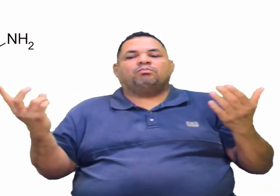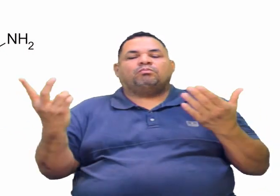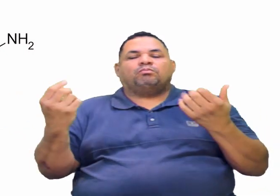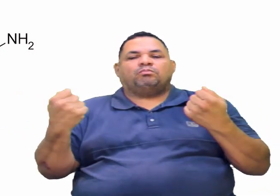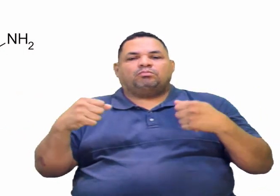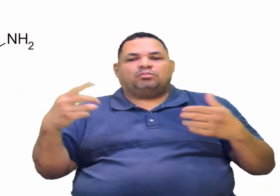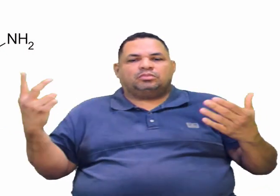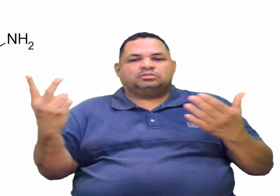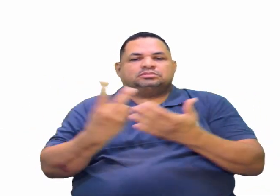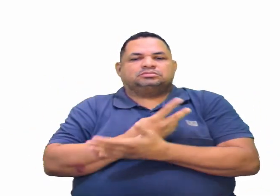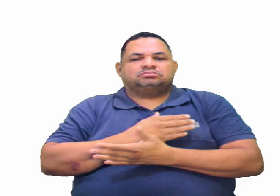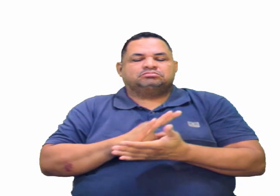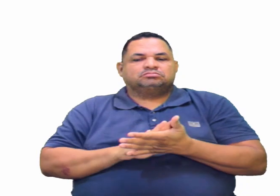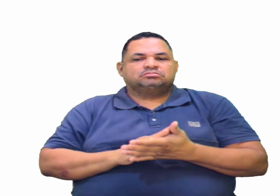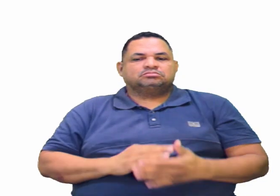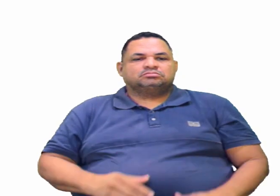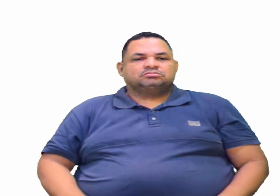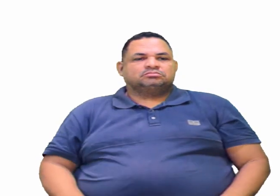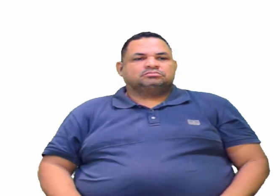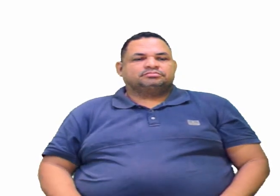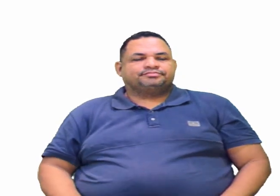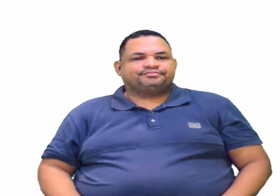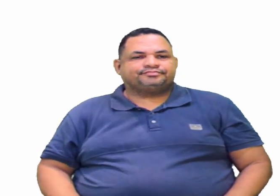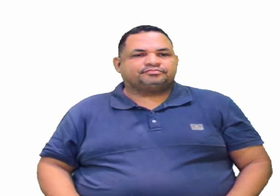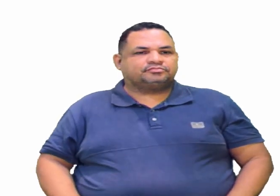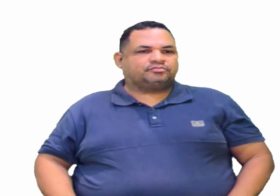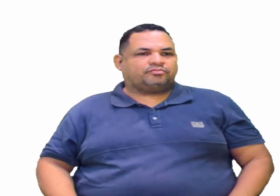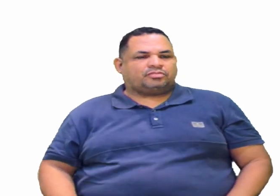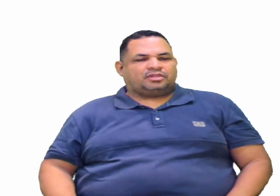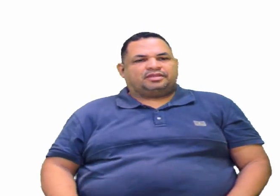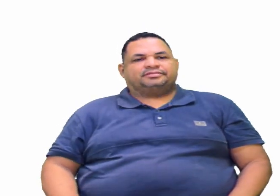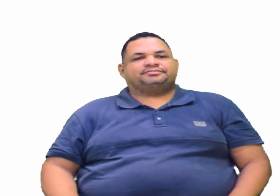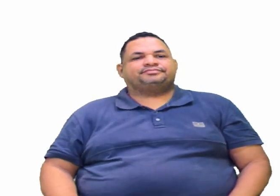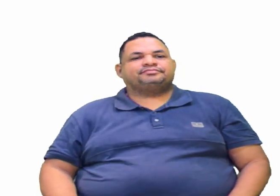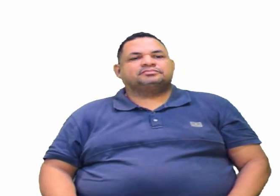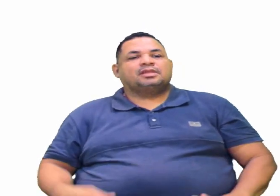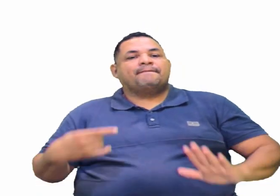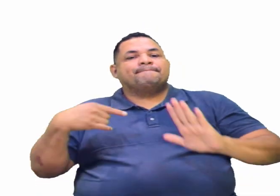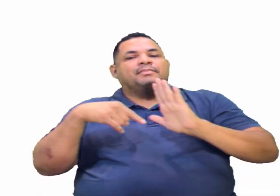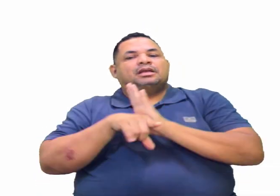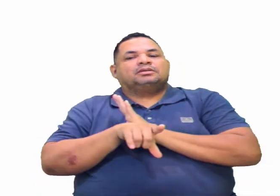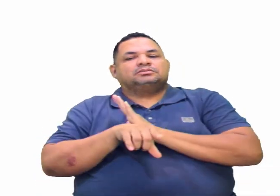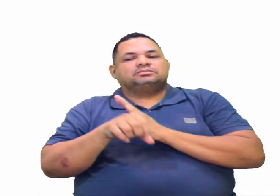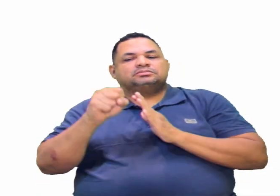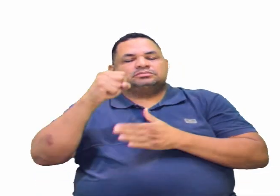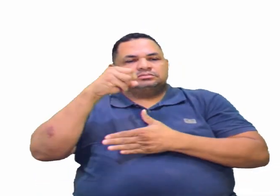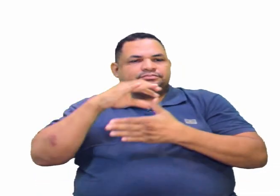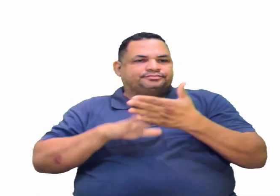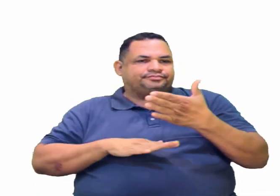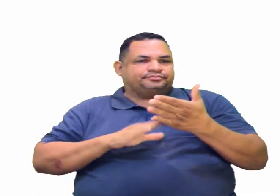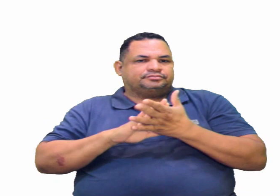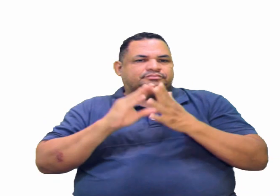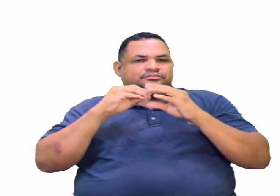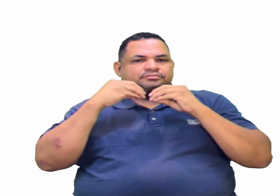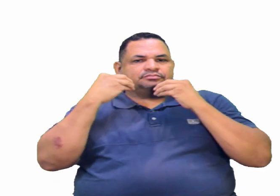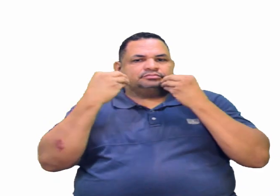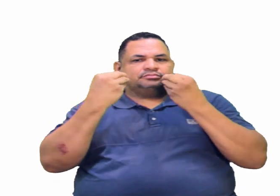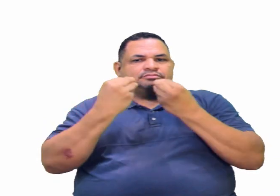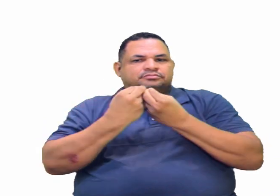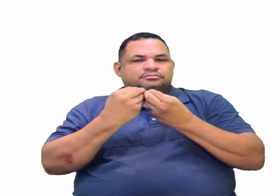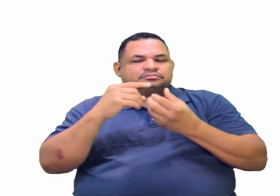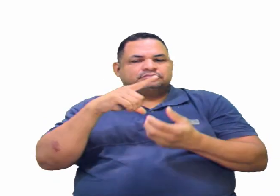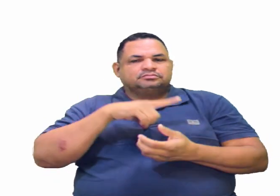provocado o má desempenho dele. E aí ele pede aqui, ó, esse é o comando da questão. Essas